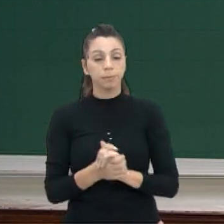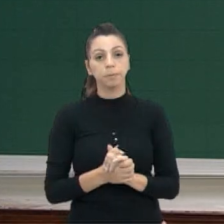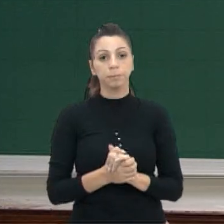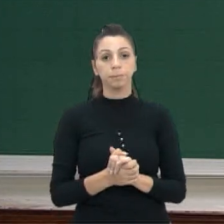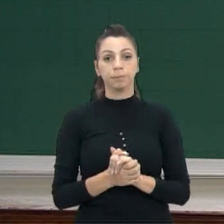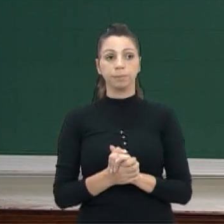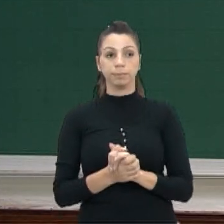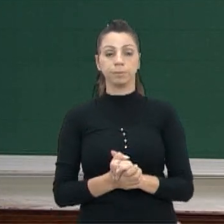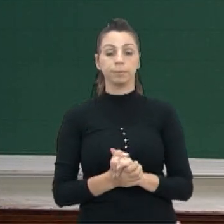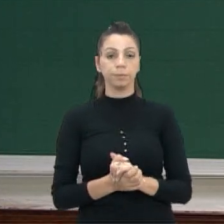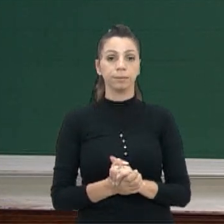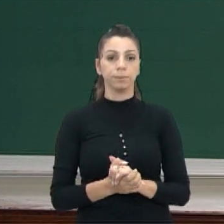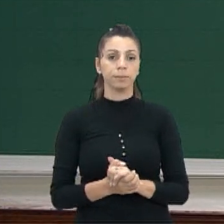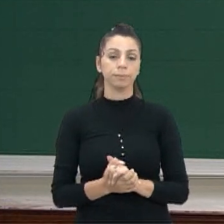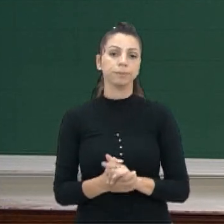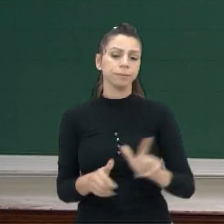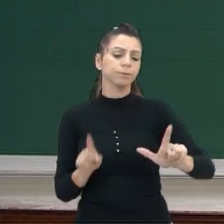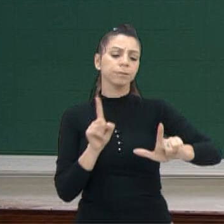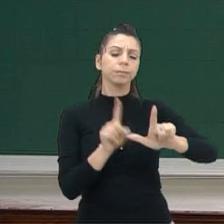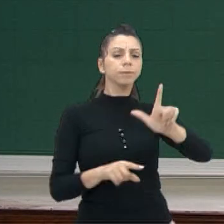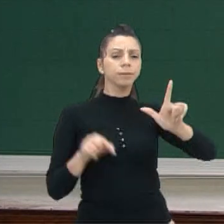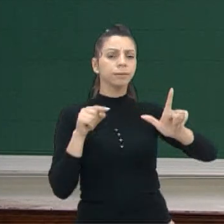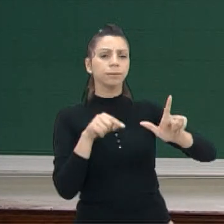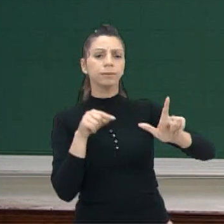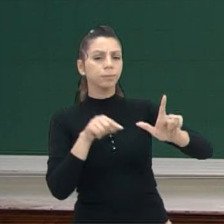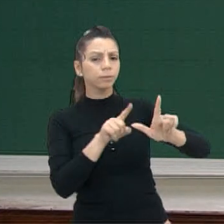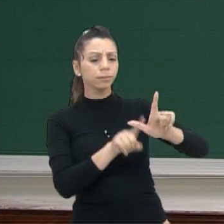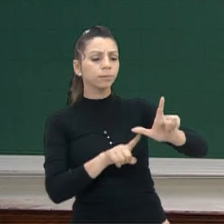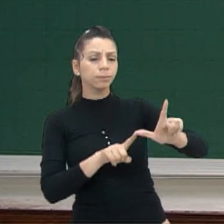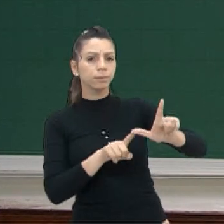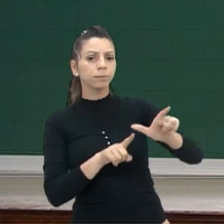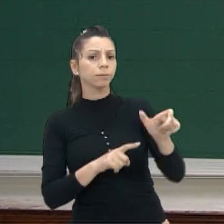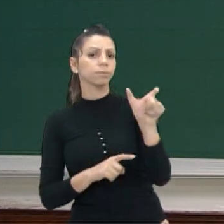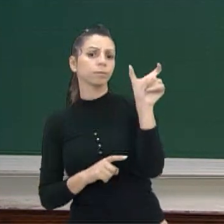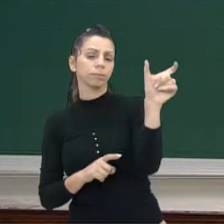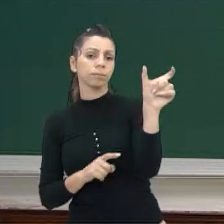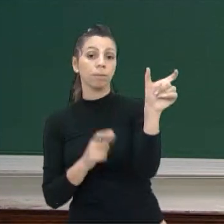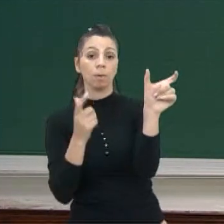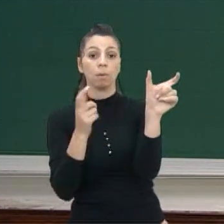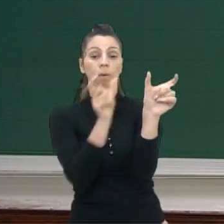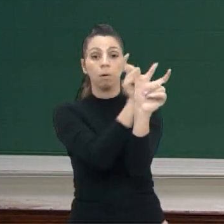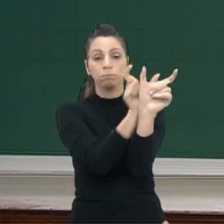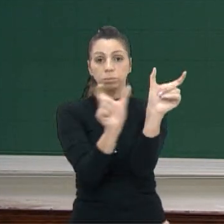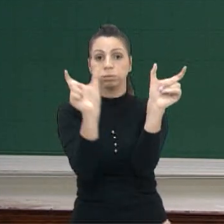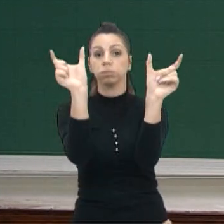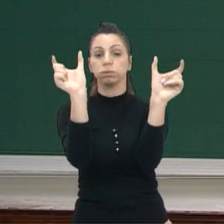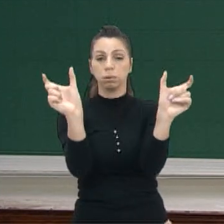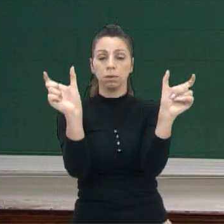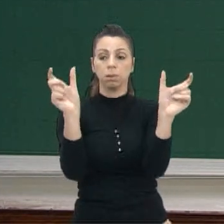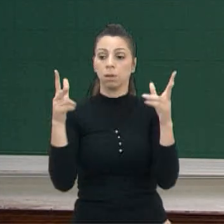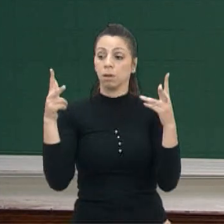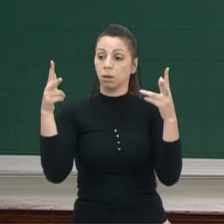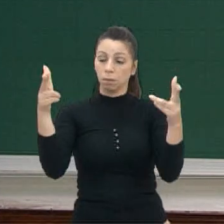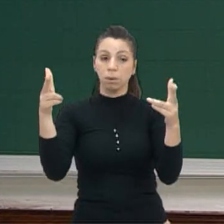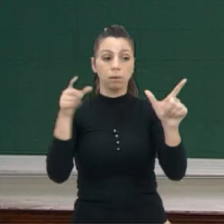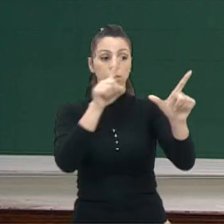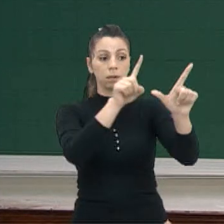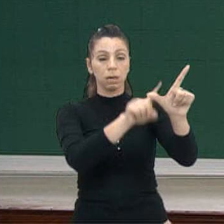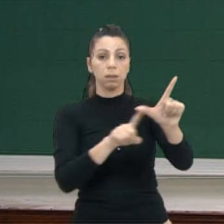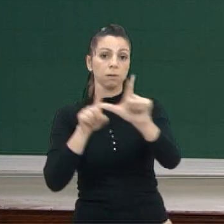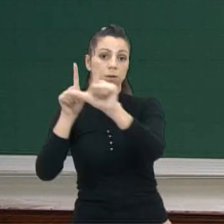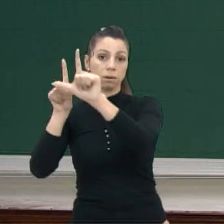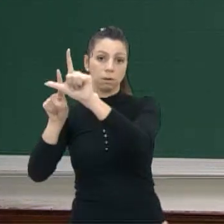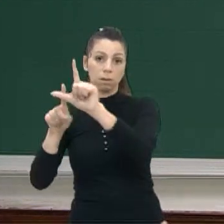E quando a parte literal de um monômio, de dois monômios é a mesma, mesmas letras, mesmos